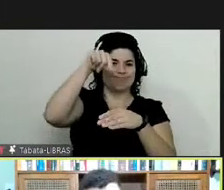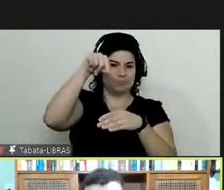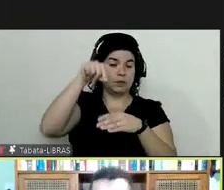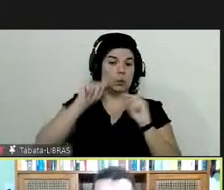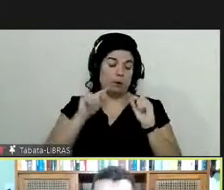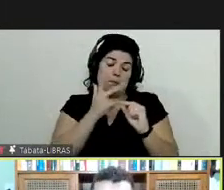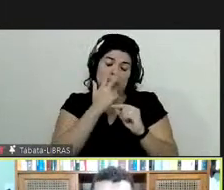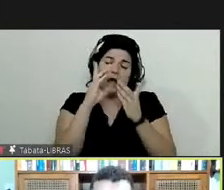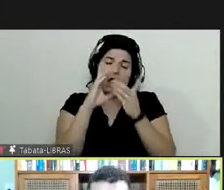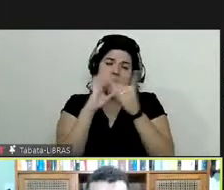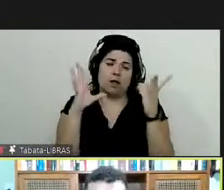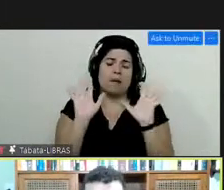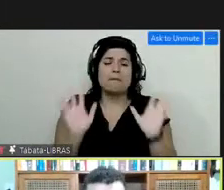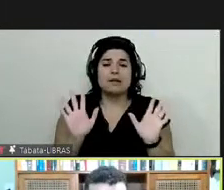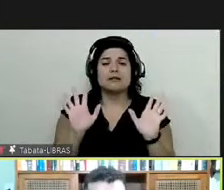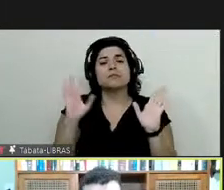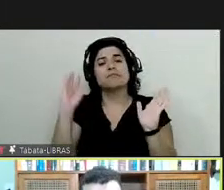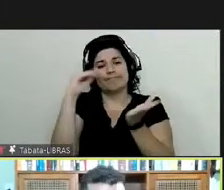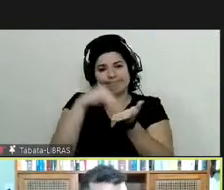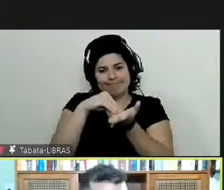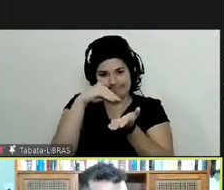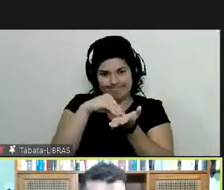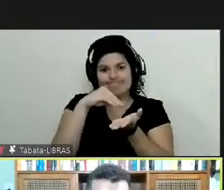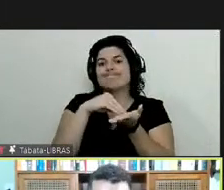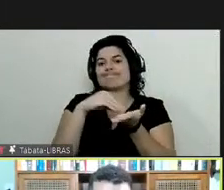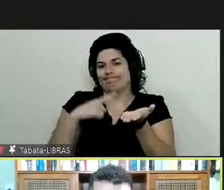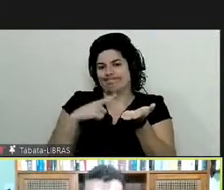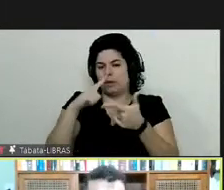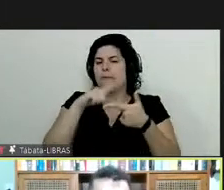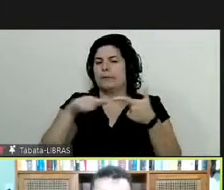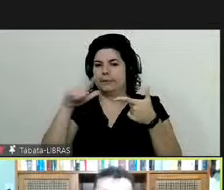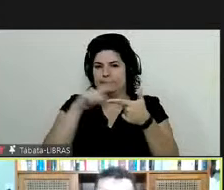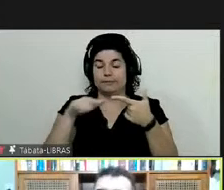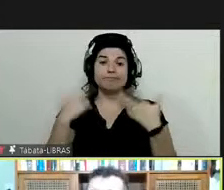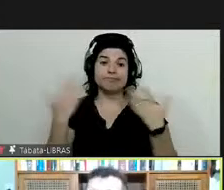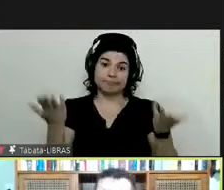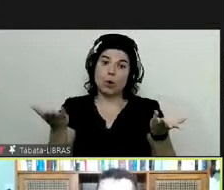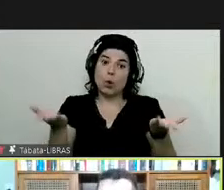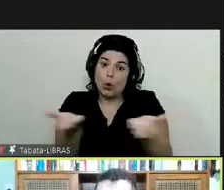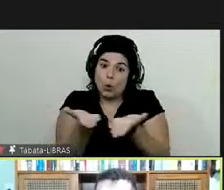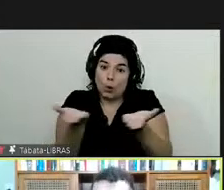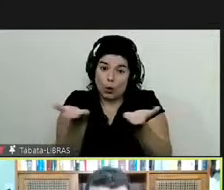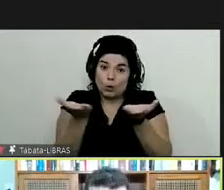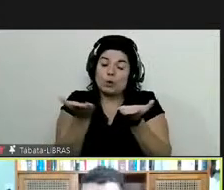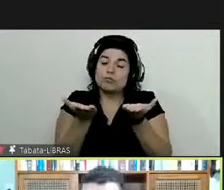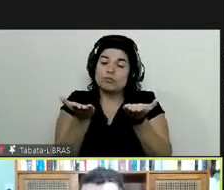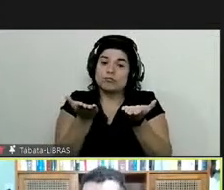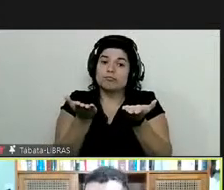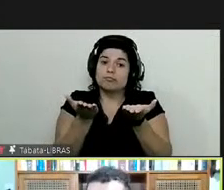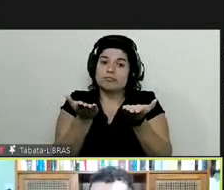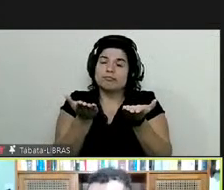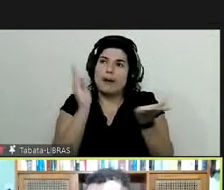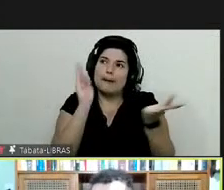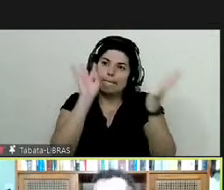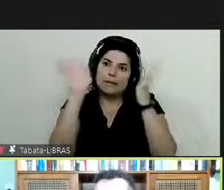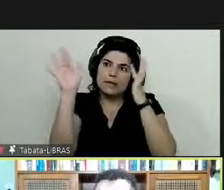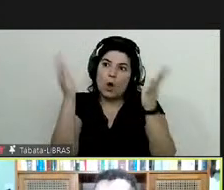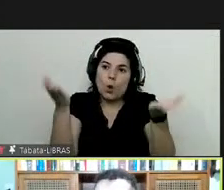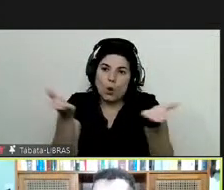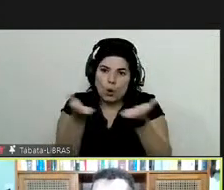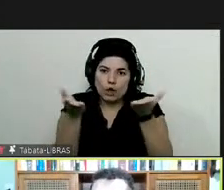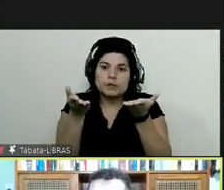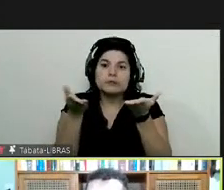aparentemente democrática mas que parecia desse problema no mundo moderno se a gente transpor isso trouxer para os nossos dias que a gente parar para pensar